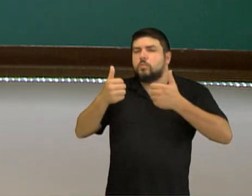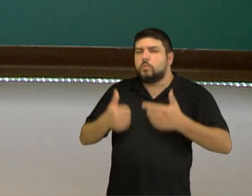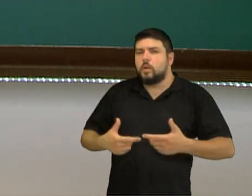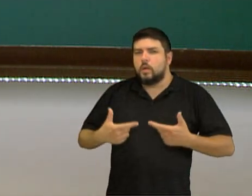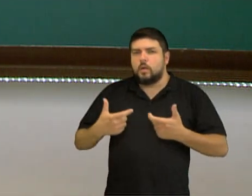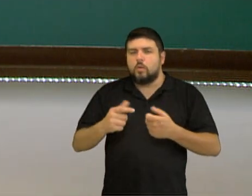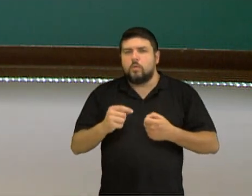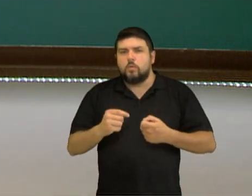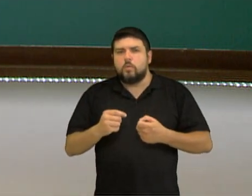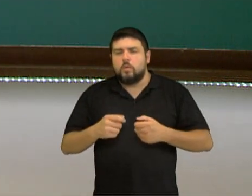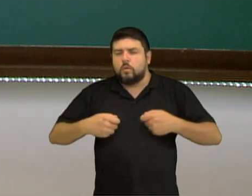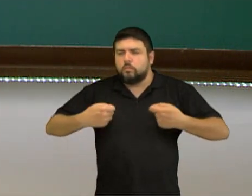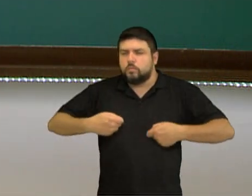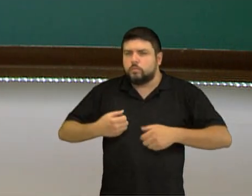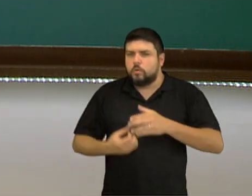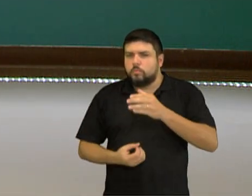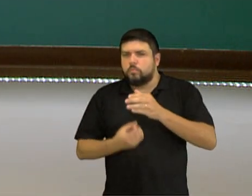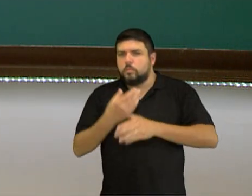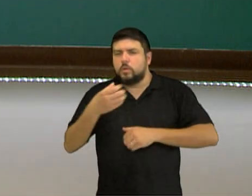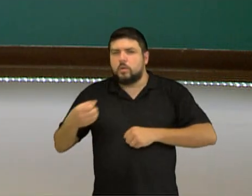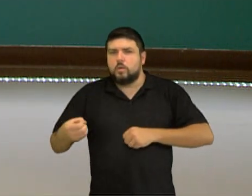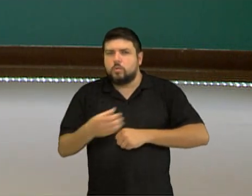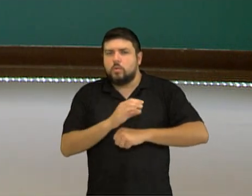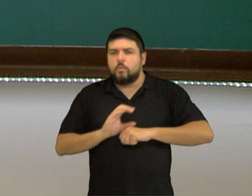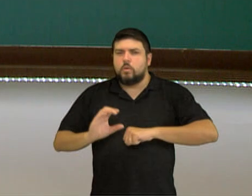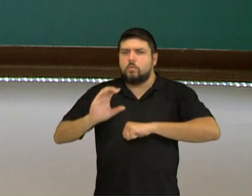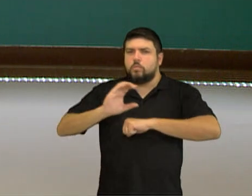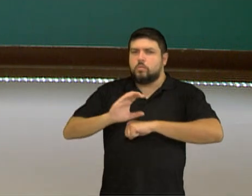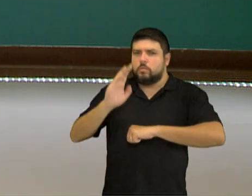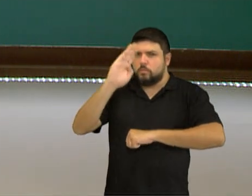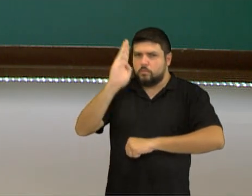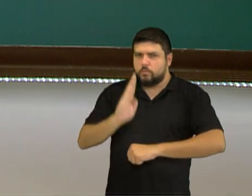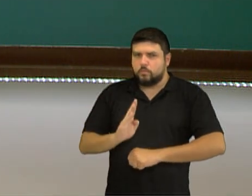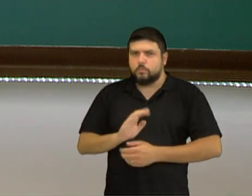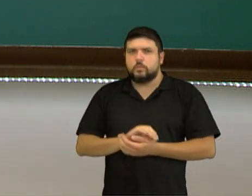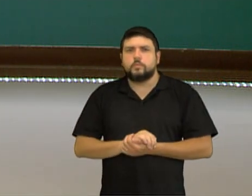criação de uma nova Constituição para o Brasil.